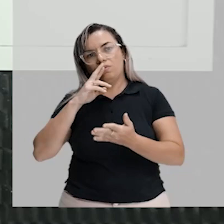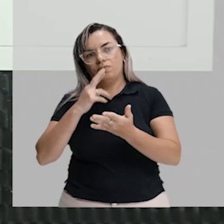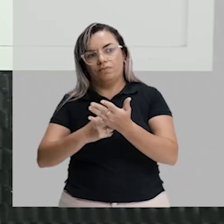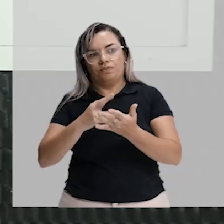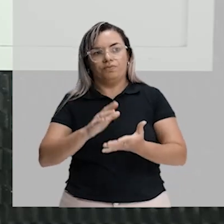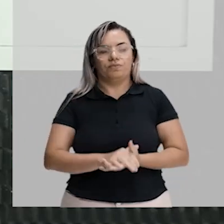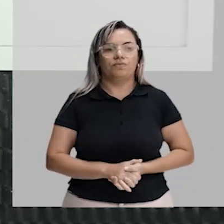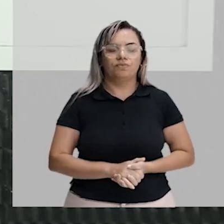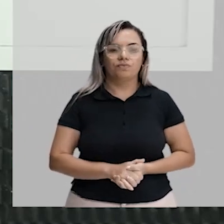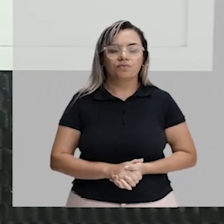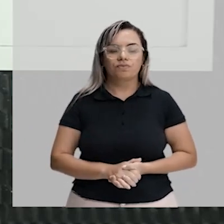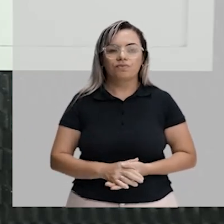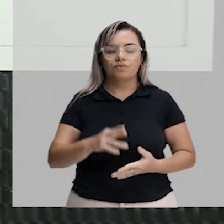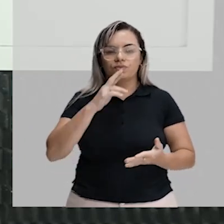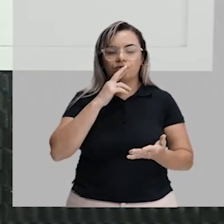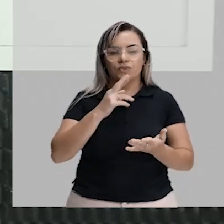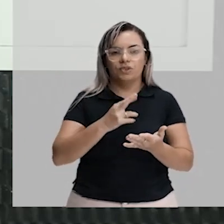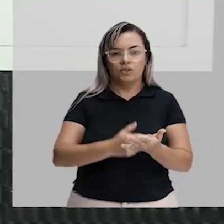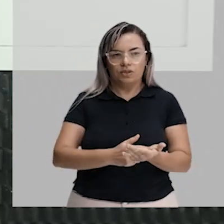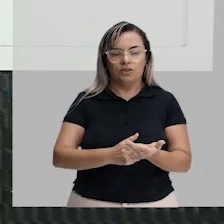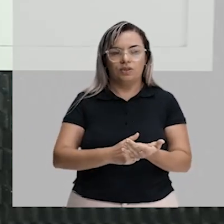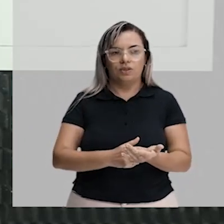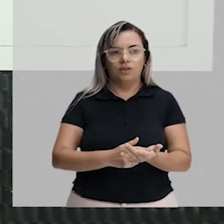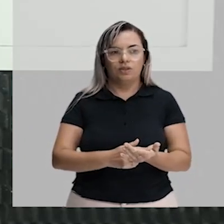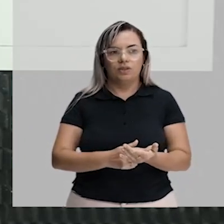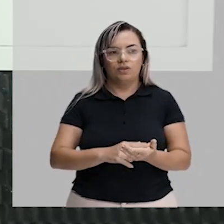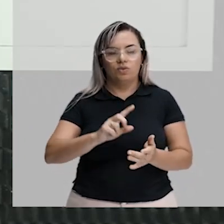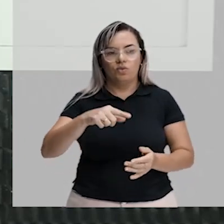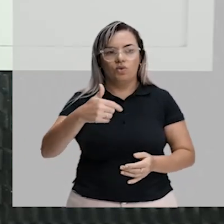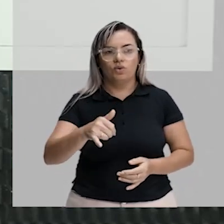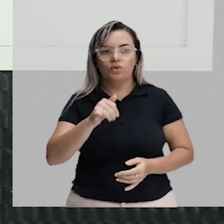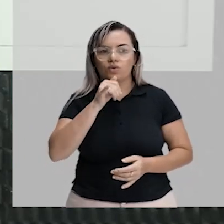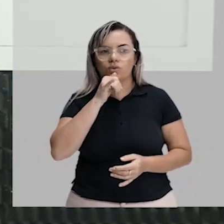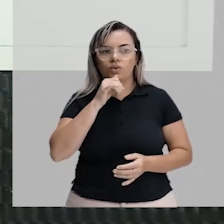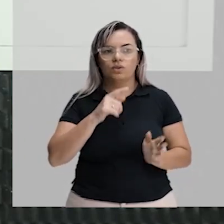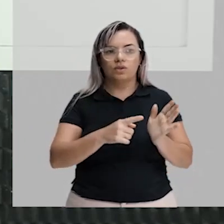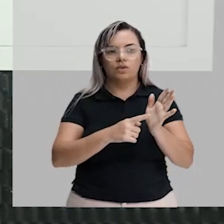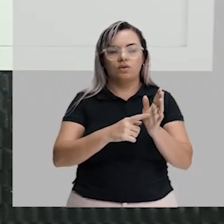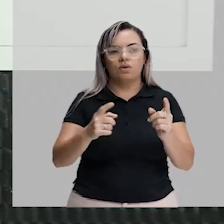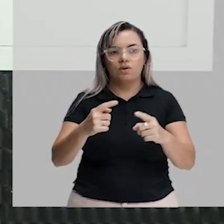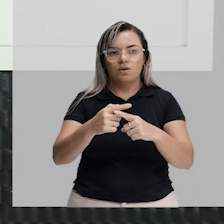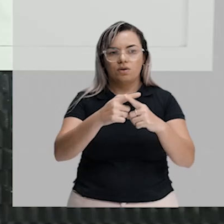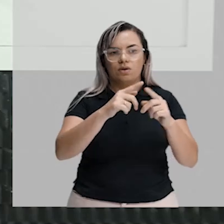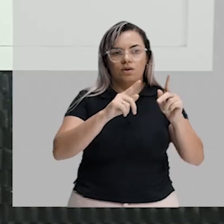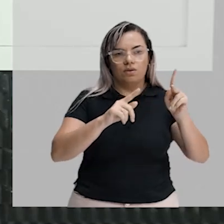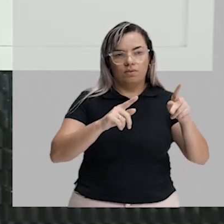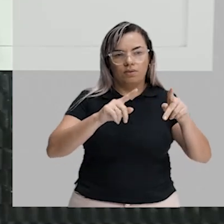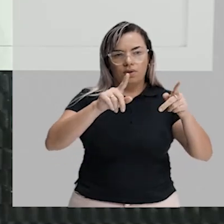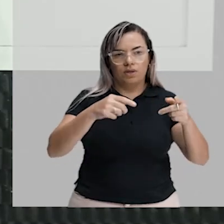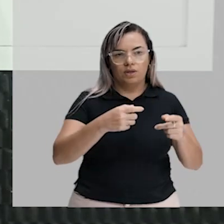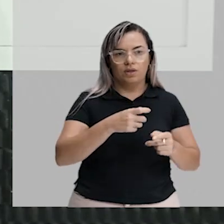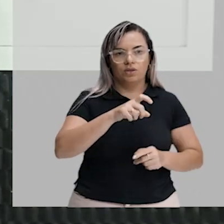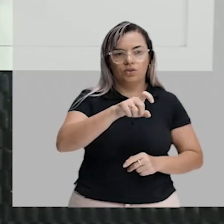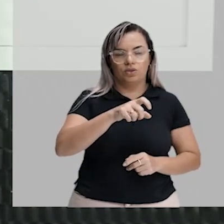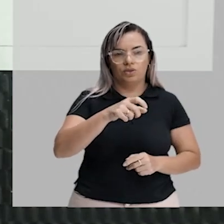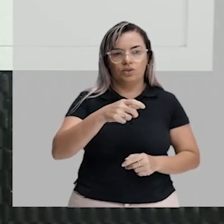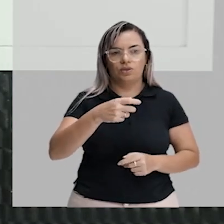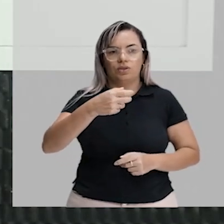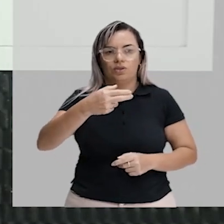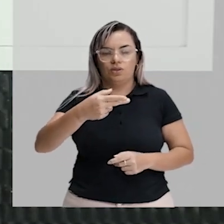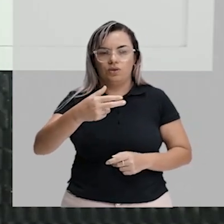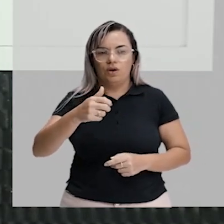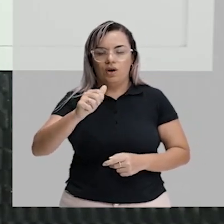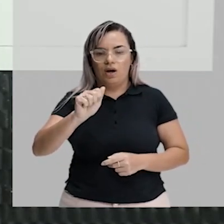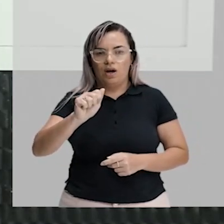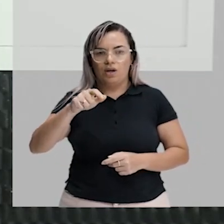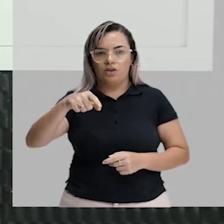último exemplo aqui. Determine o polinômio px igual a x mais b, com